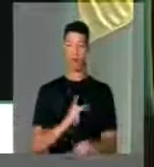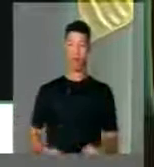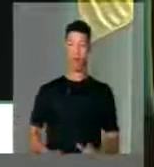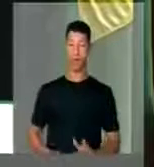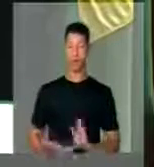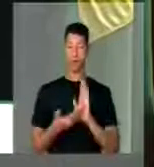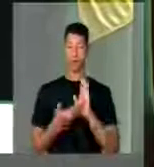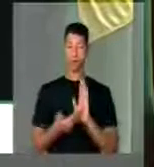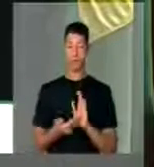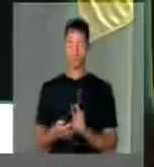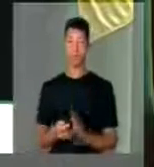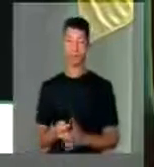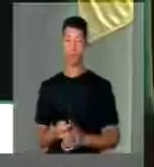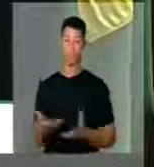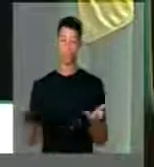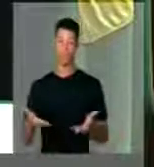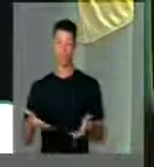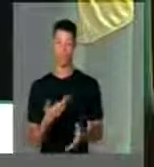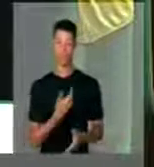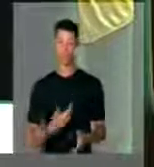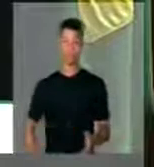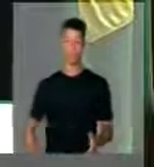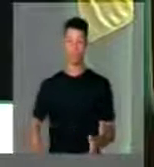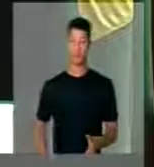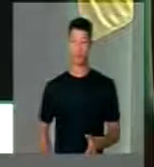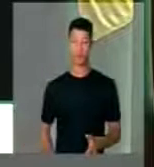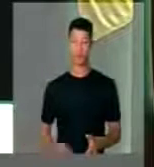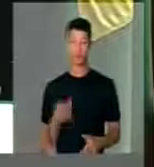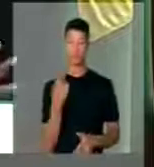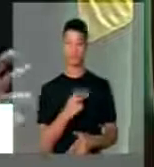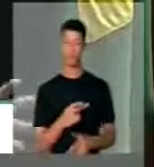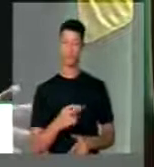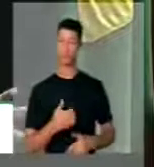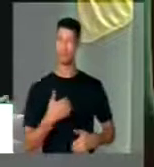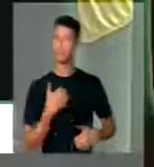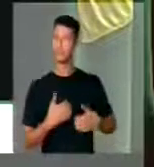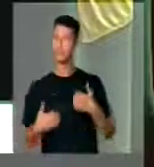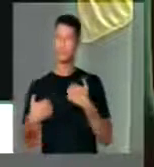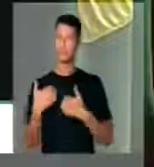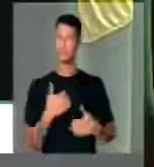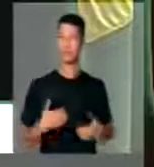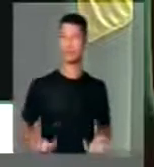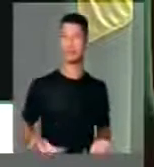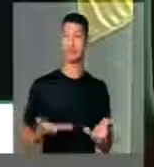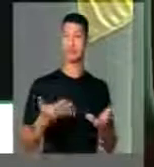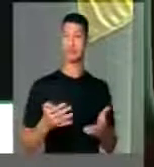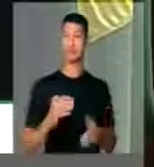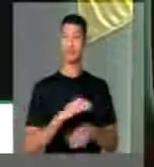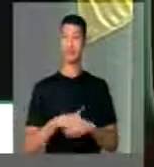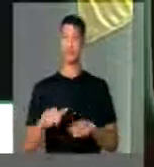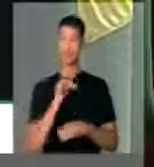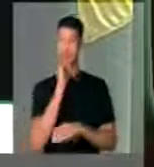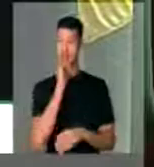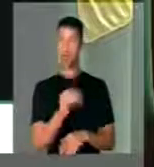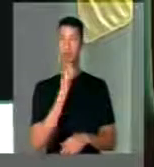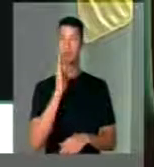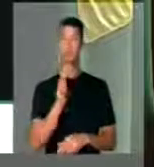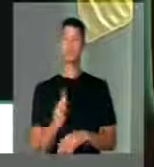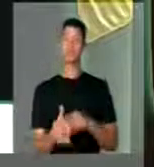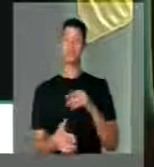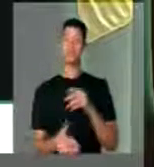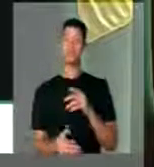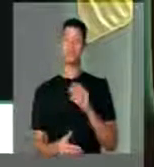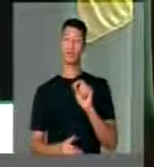desta casa. Hoje o governo, na sua sanha desesperadora, acaba de anunciar, deputado